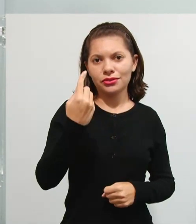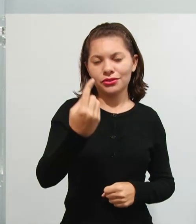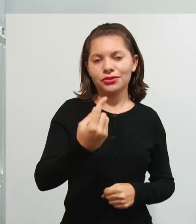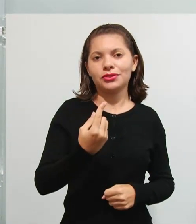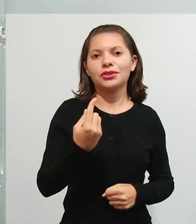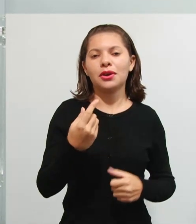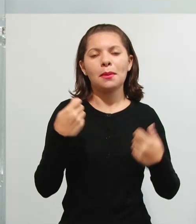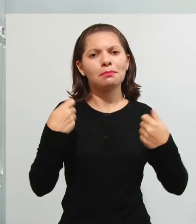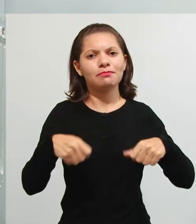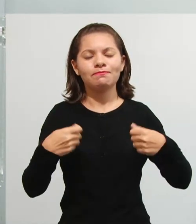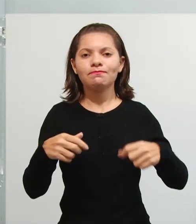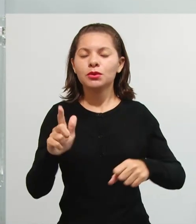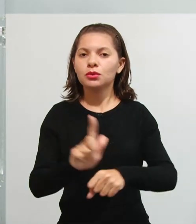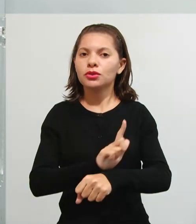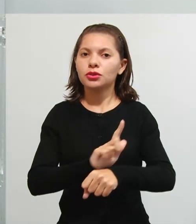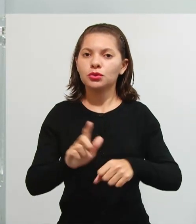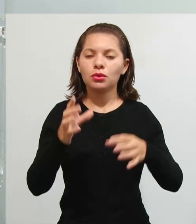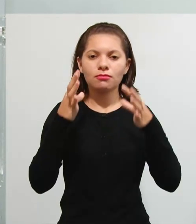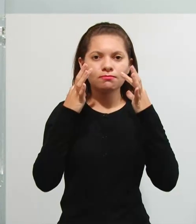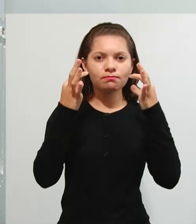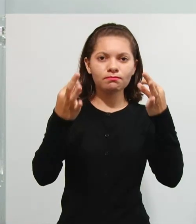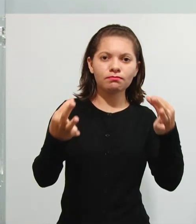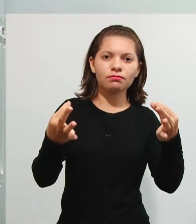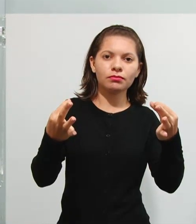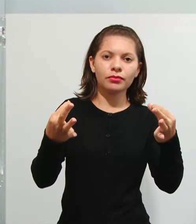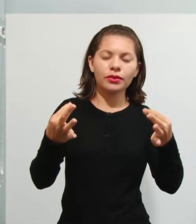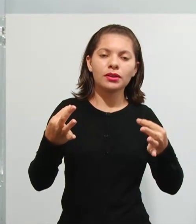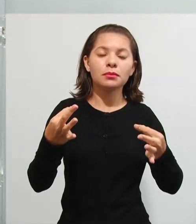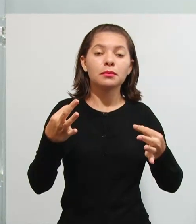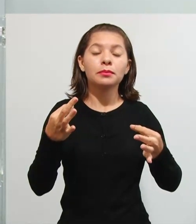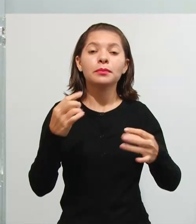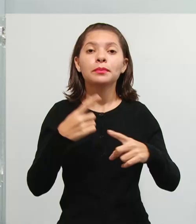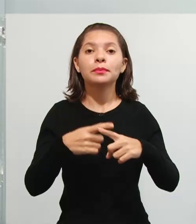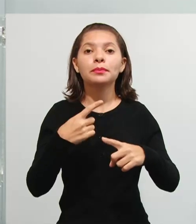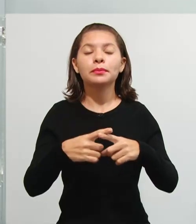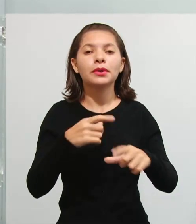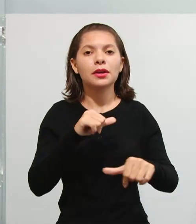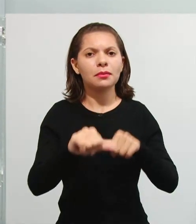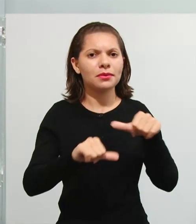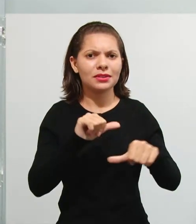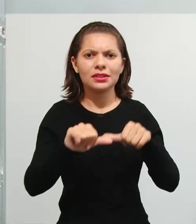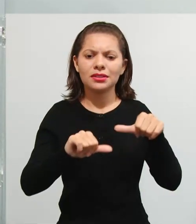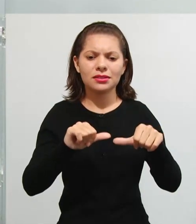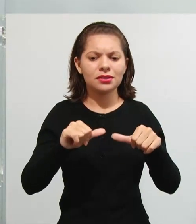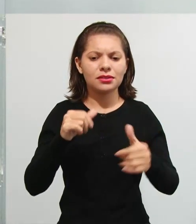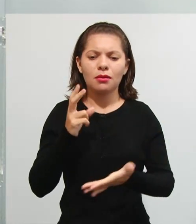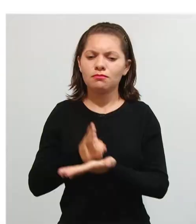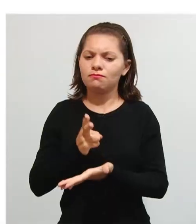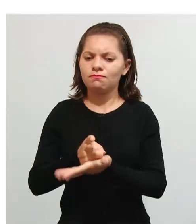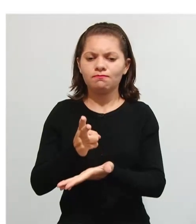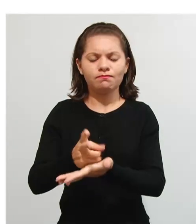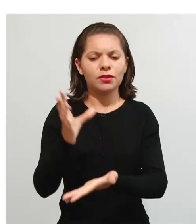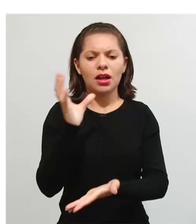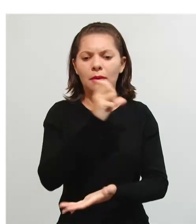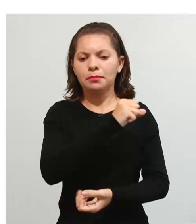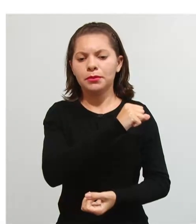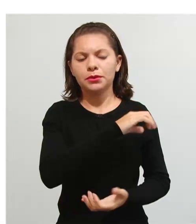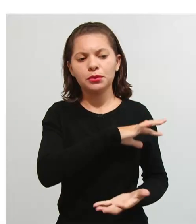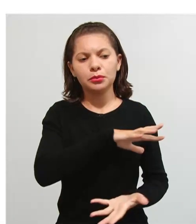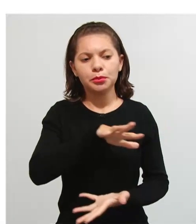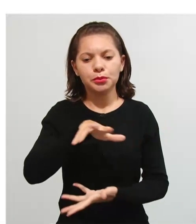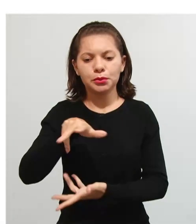enquanto gestor, estar atento, porque essas mudanças elas estão ocorrendo o tempo todo no mundo, né?